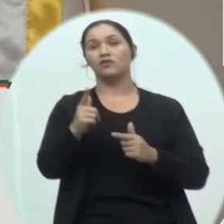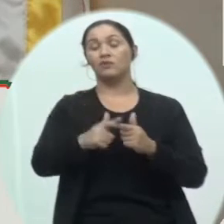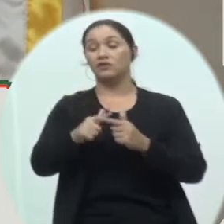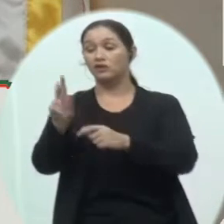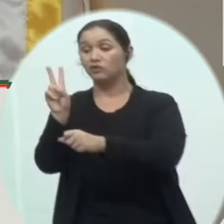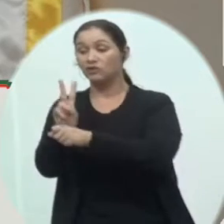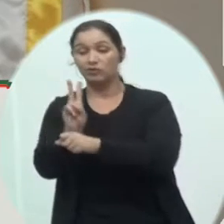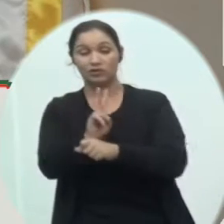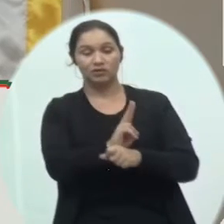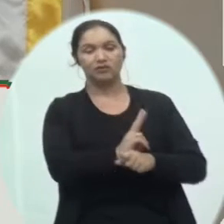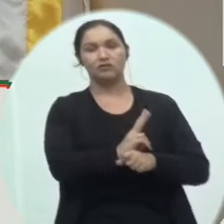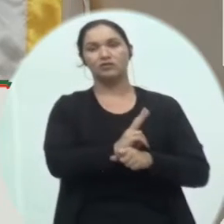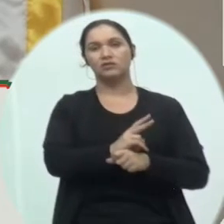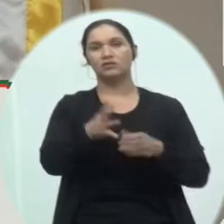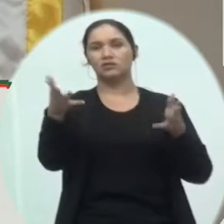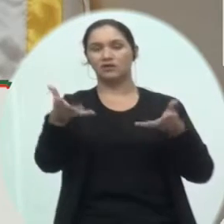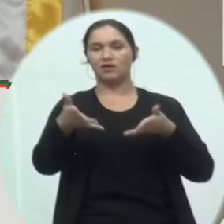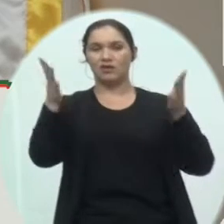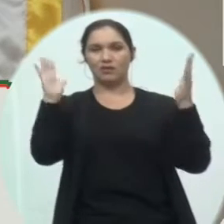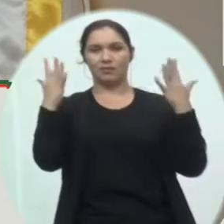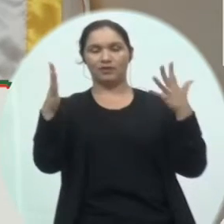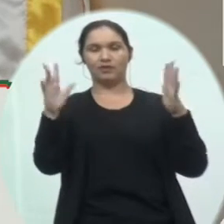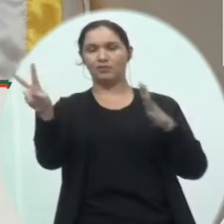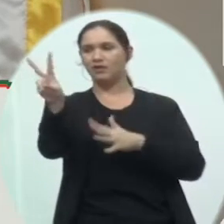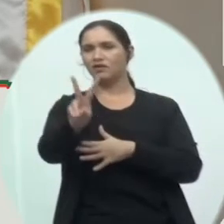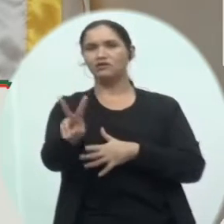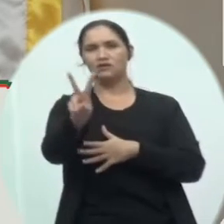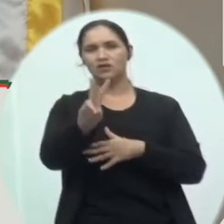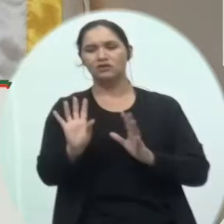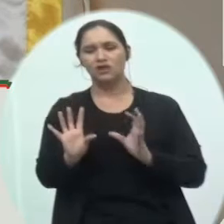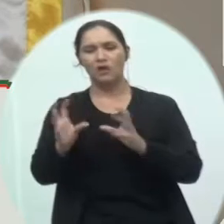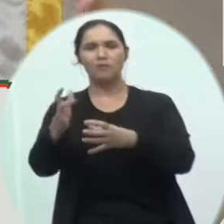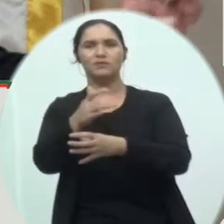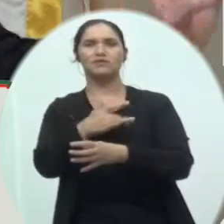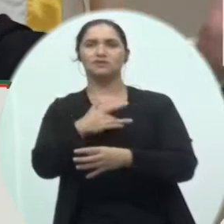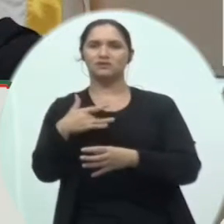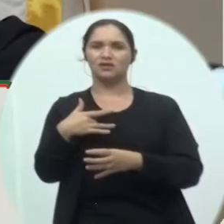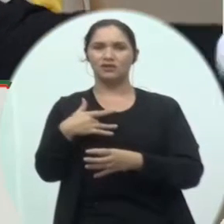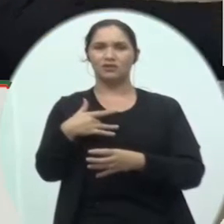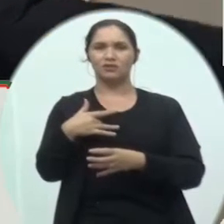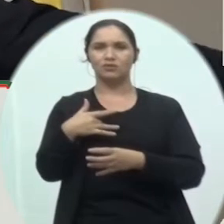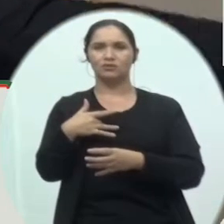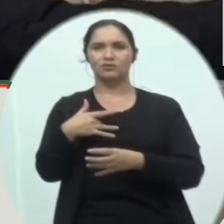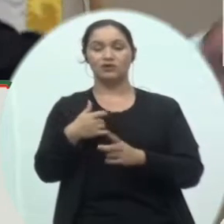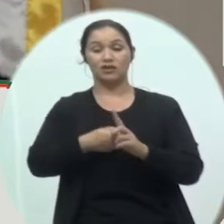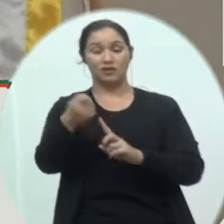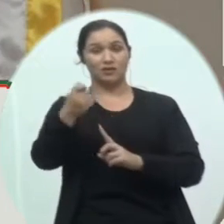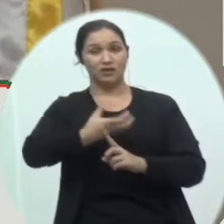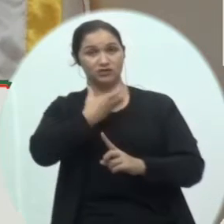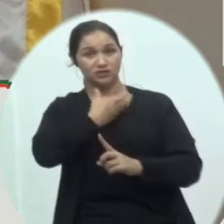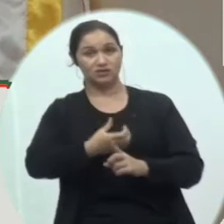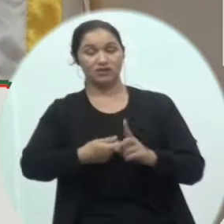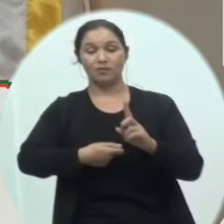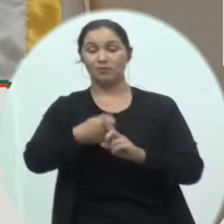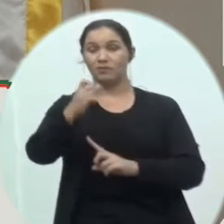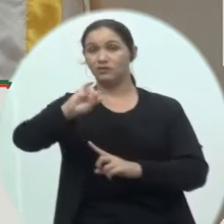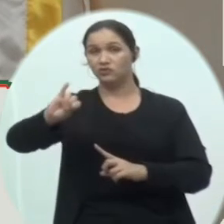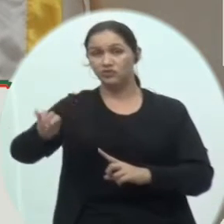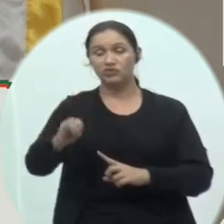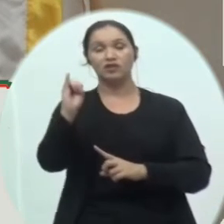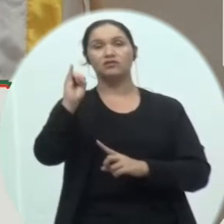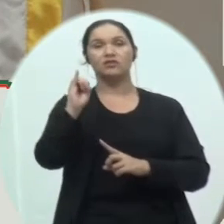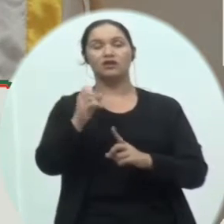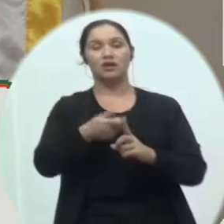e temos parabéns aos vereadores da comissão que têm acompanhado, que lá dezembro, novembro, janeiro, fevereiro, sempre